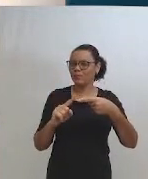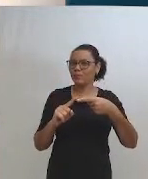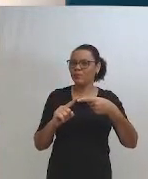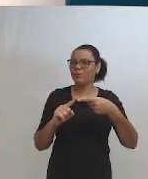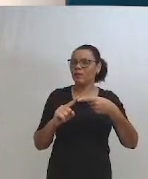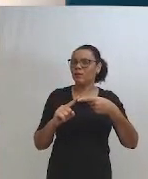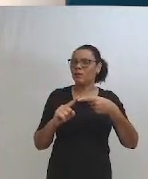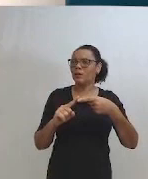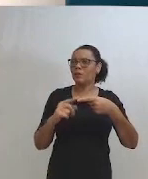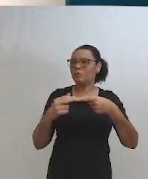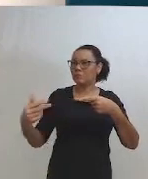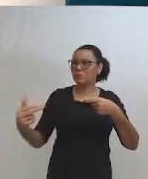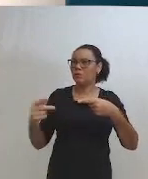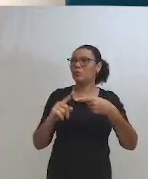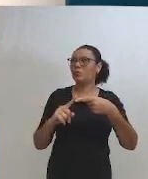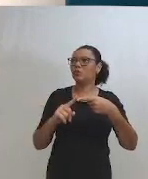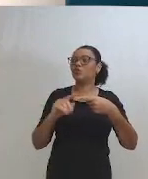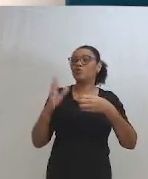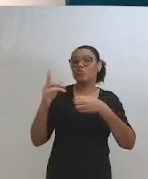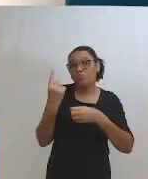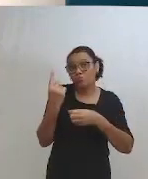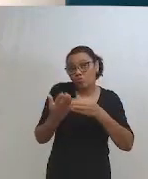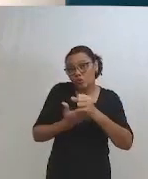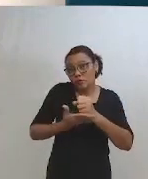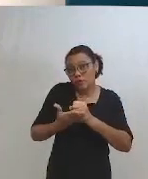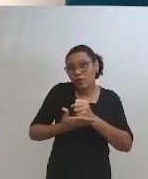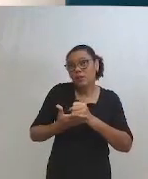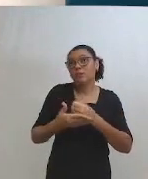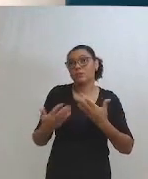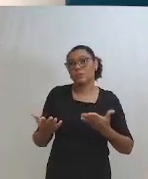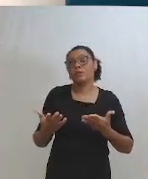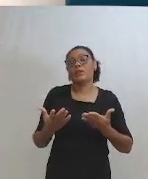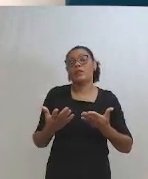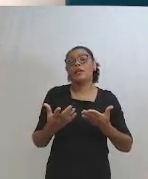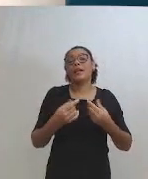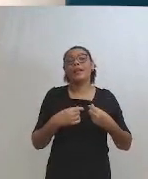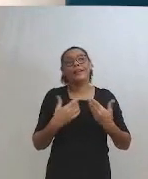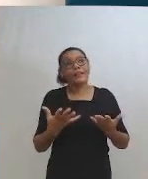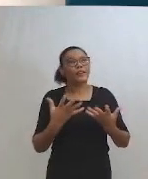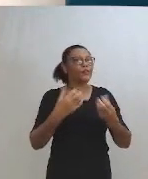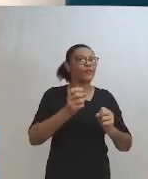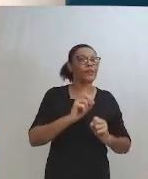de um dos fundamentos, né, do arresto impugnado, que era a